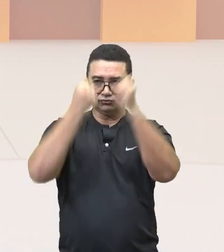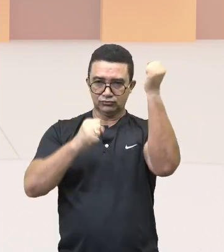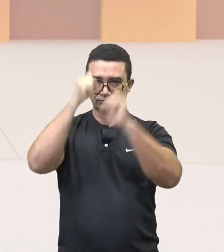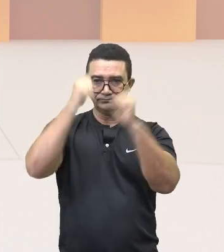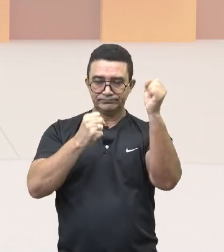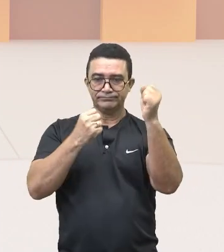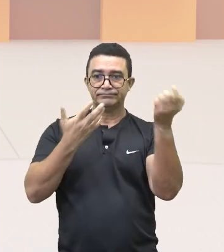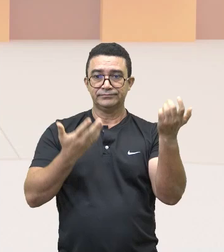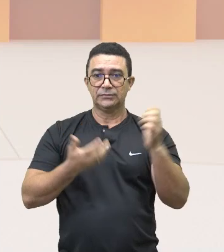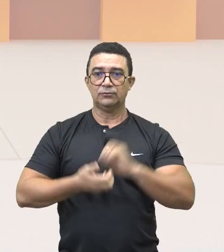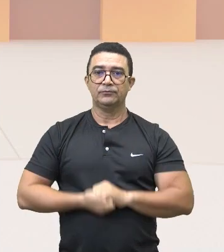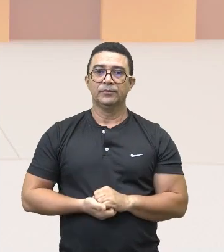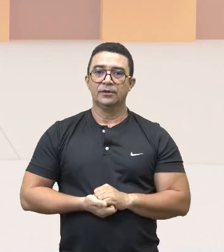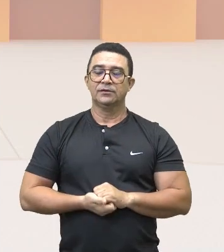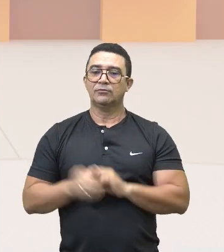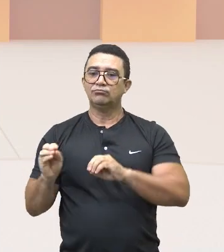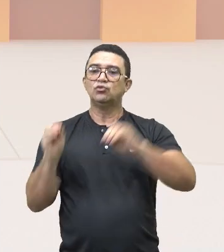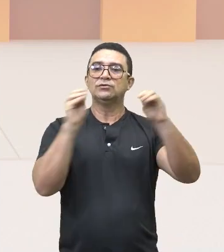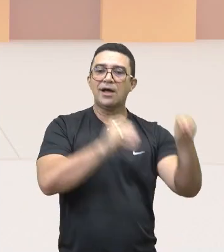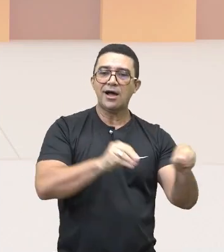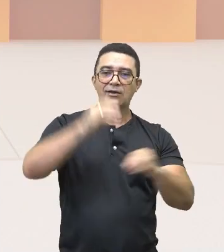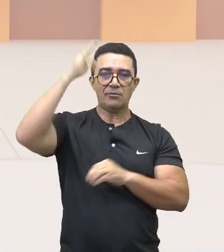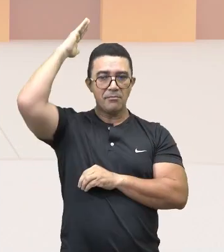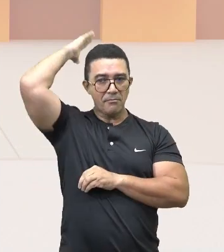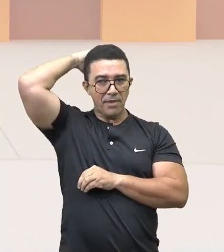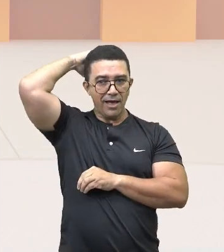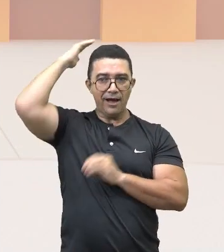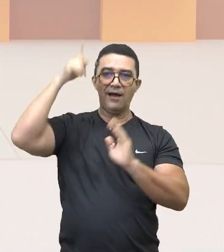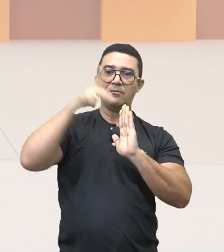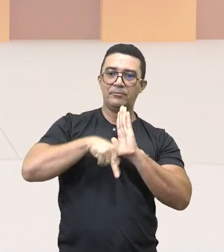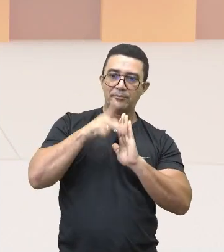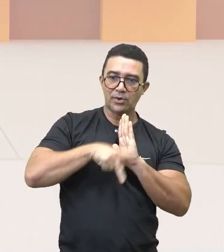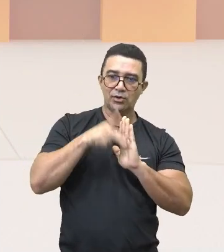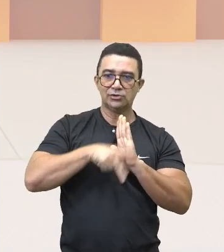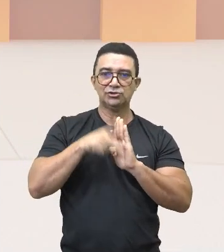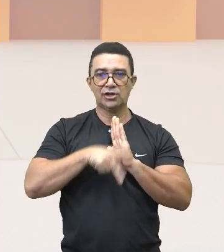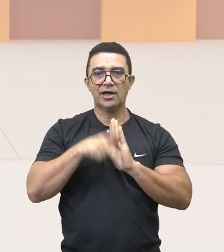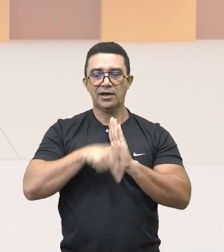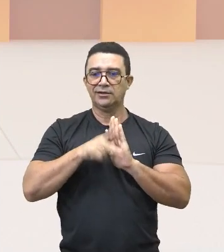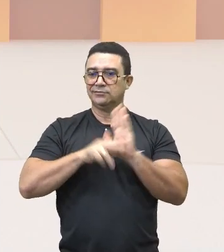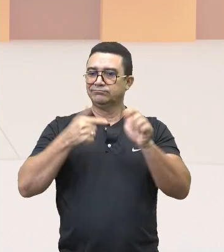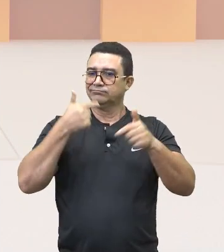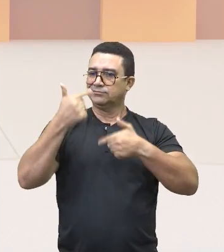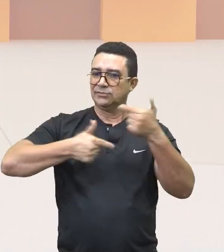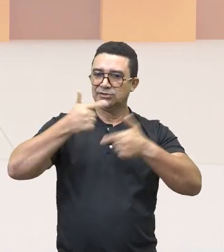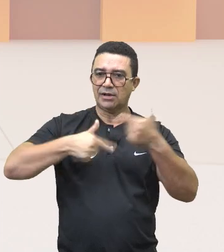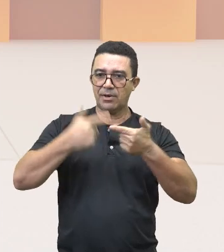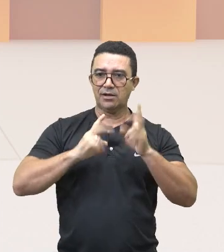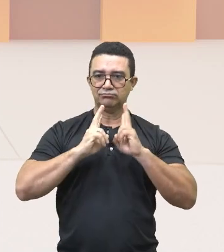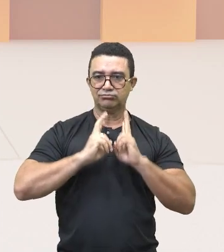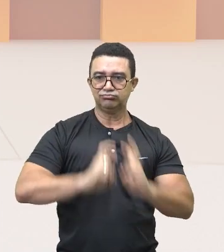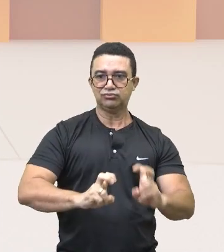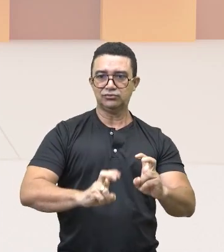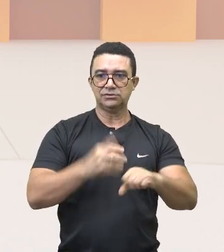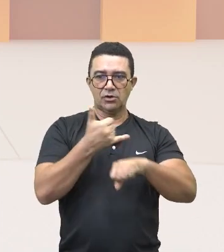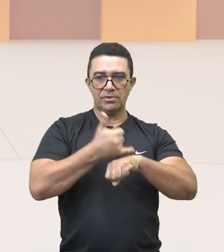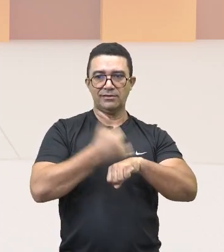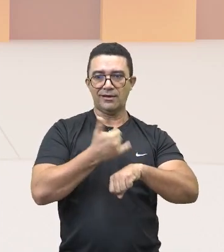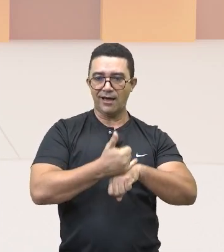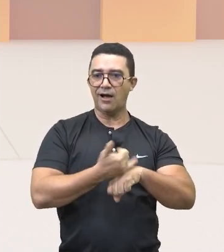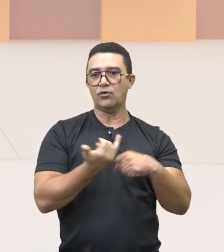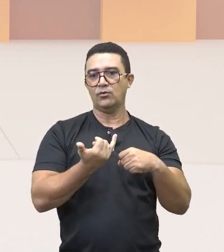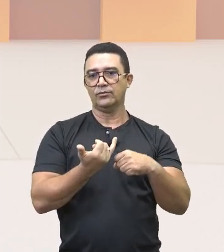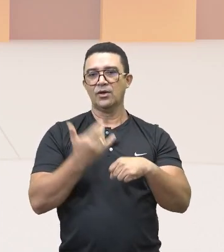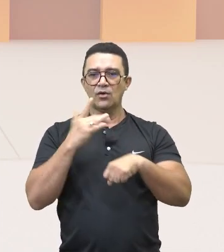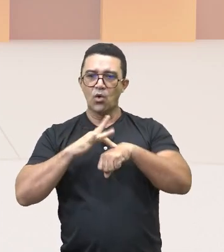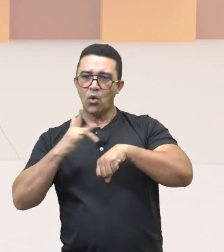Manaus, né? Foram para o Pará, foram para os projetos de trabalhos ali, de extração mineral, né? Serra Pelada, como a